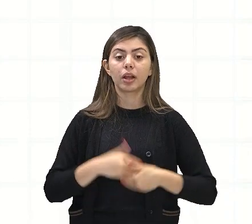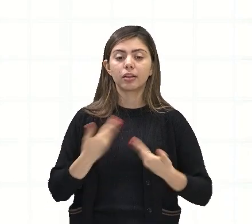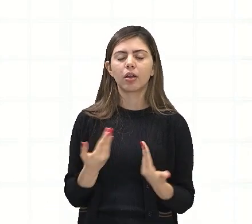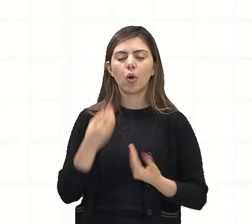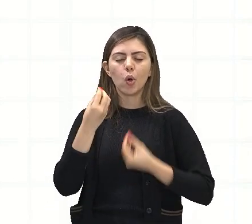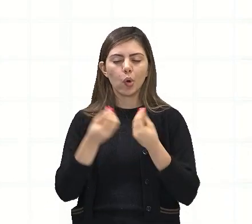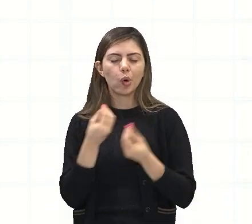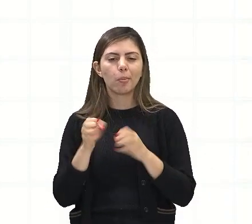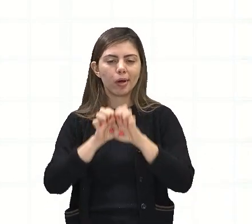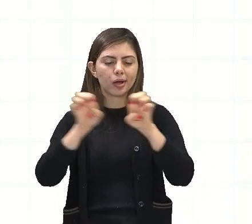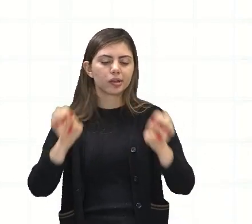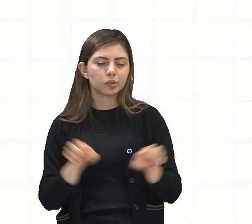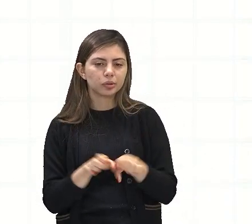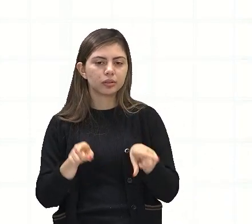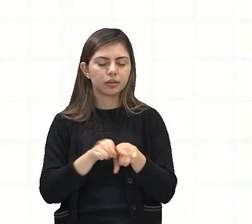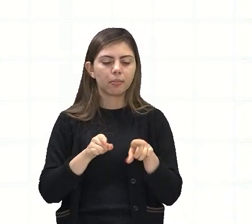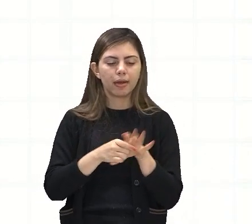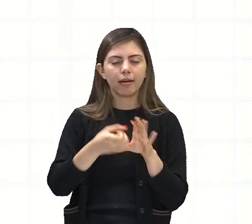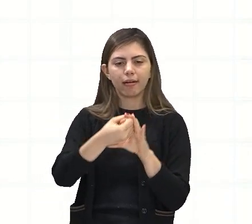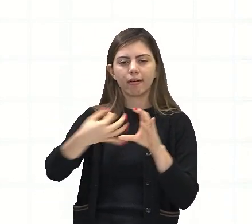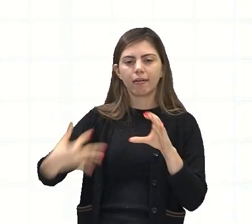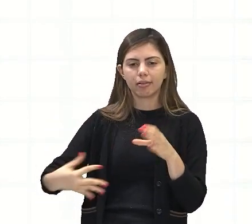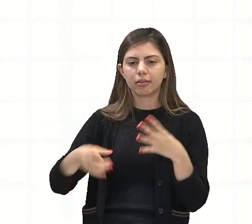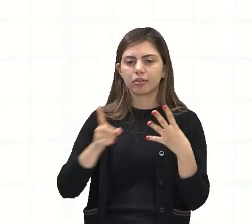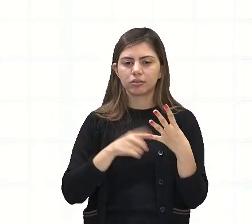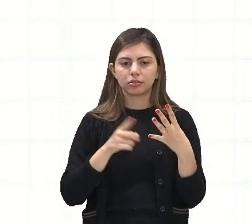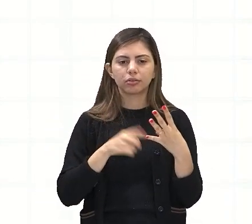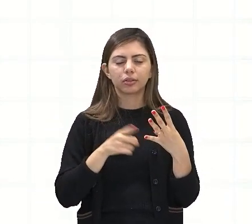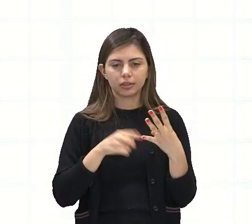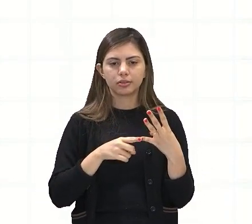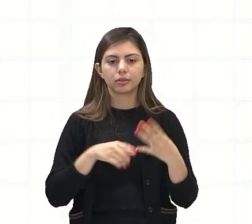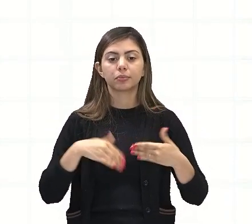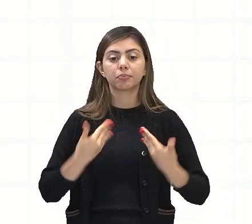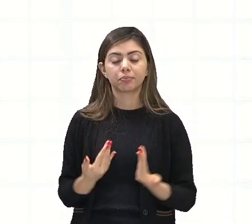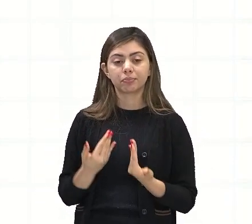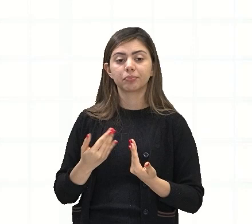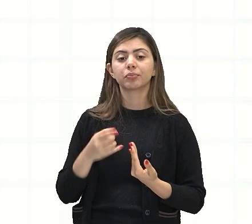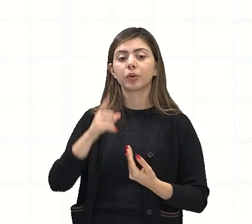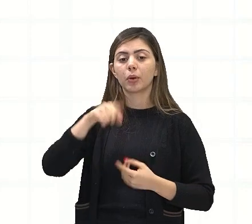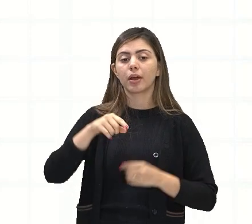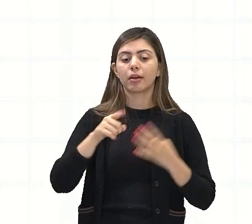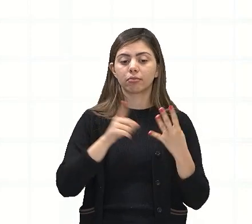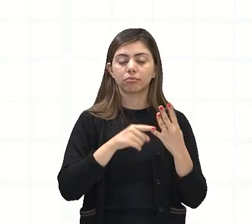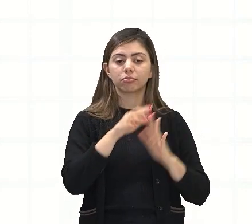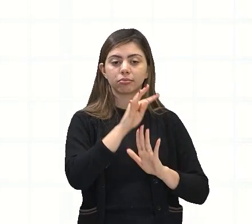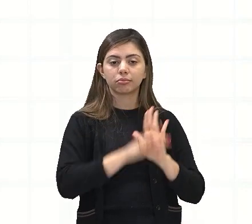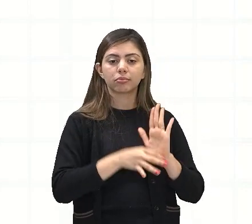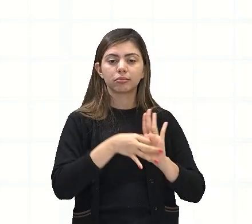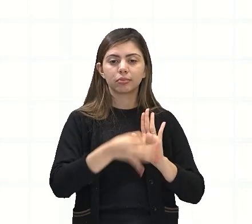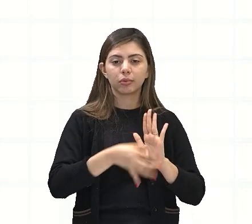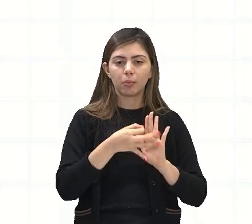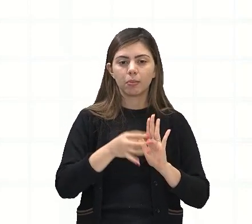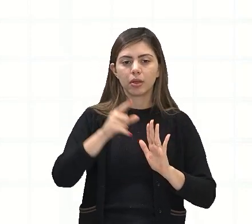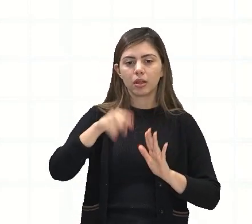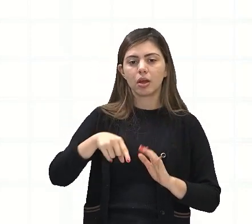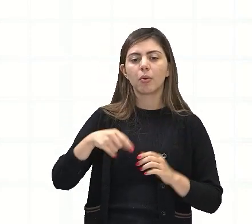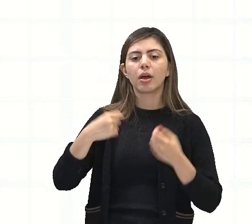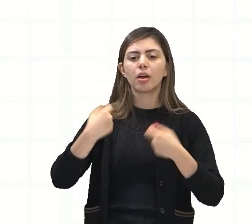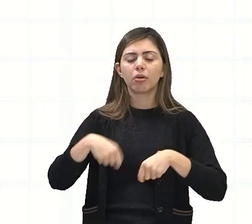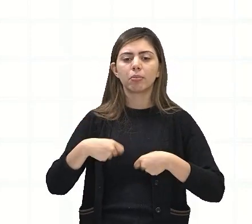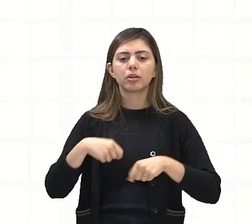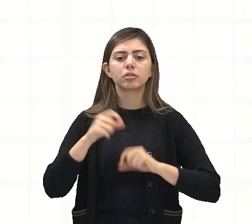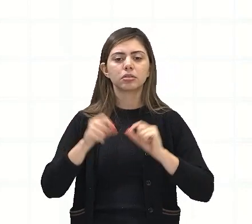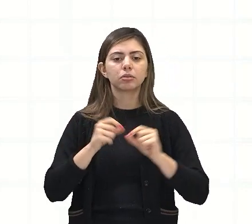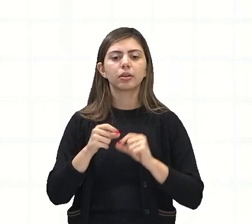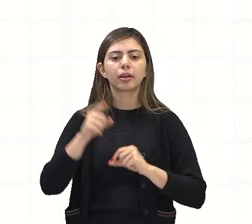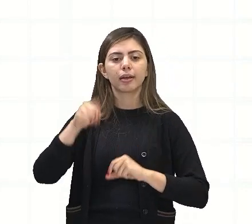dissertativo argumentativo. Veja, a dissertação, então, esse tipo de texto, ele vai se fundamentar na apresentação de